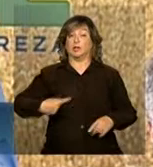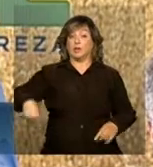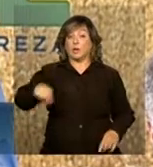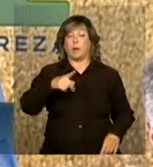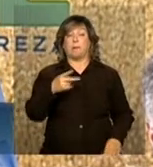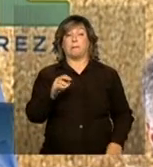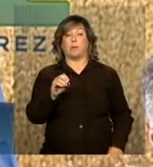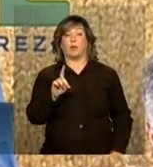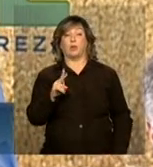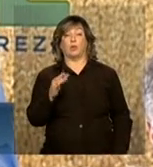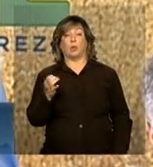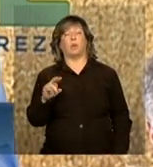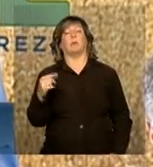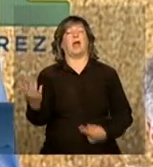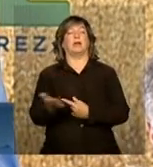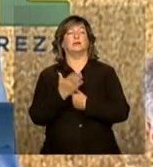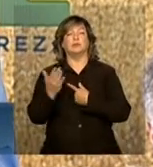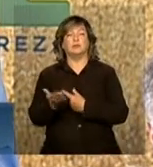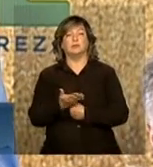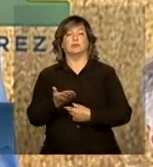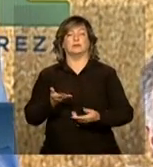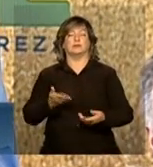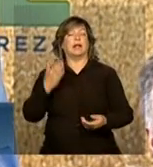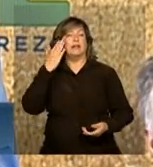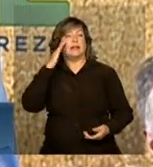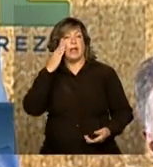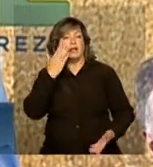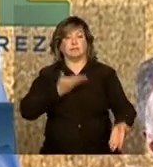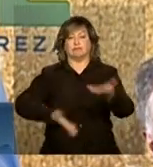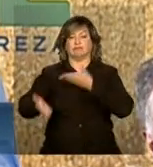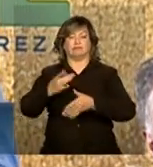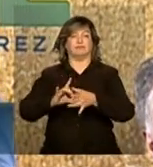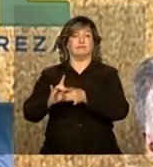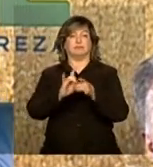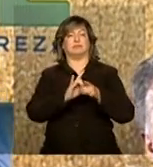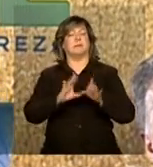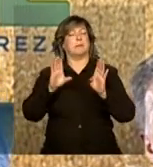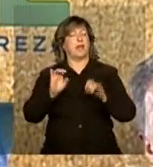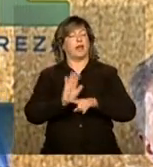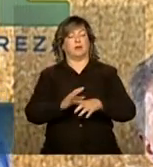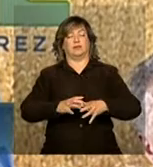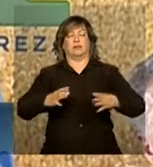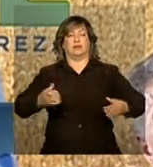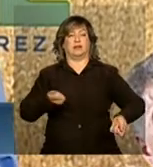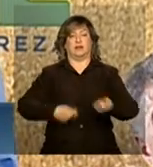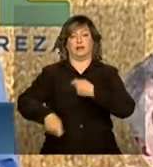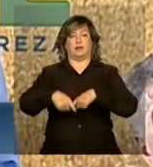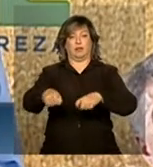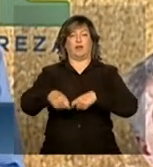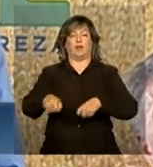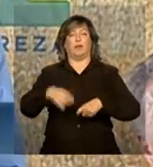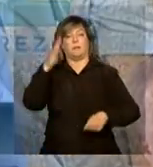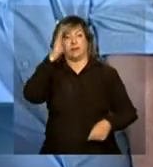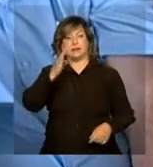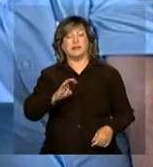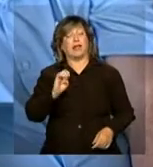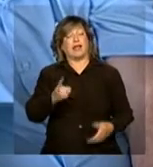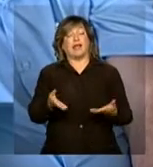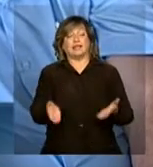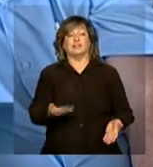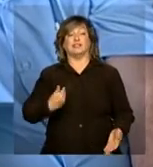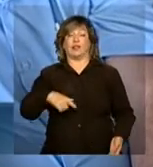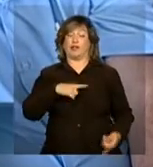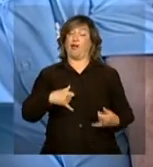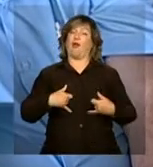produtores pelo apoio e entendimento que só engrandece o agronegócio brasileiro, que é isso que nós